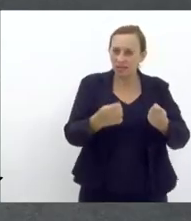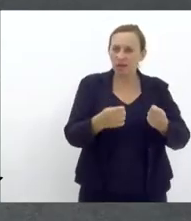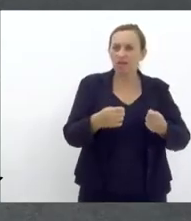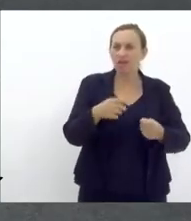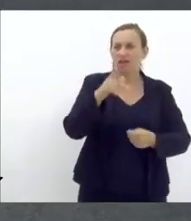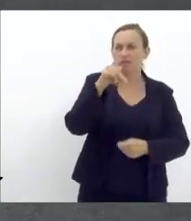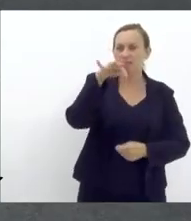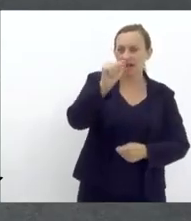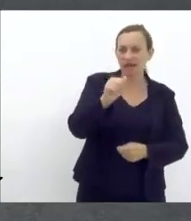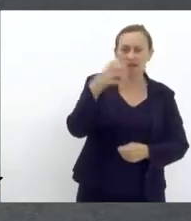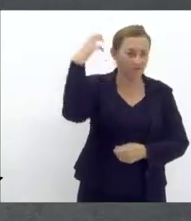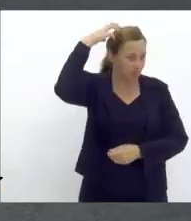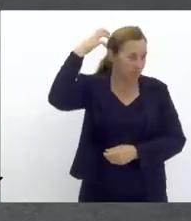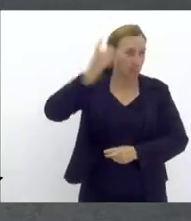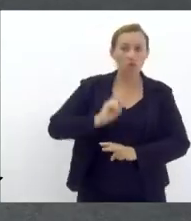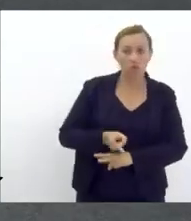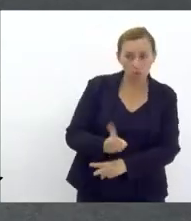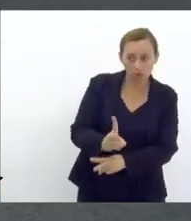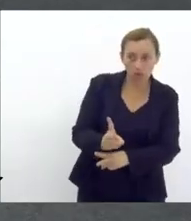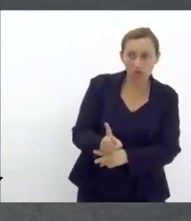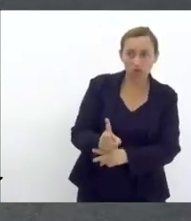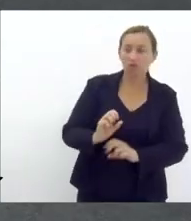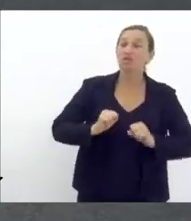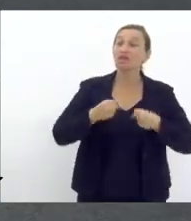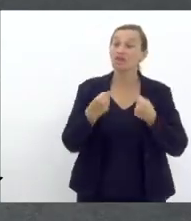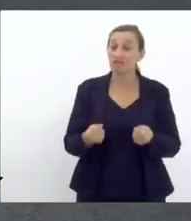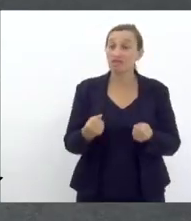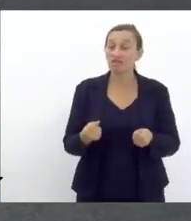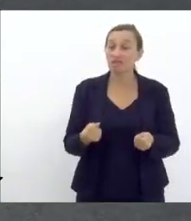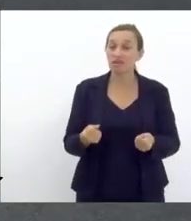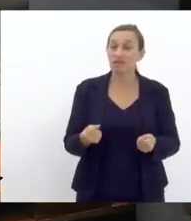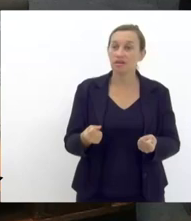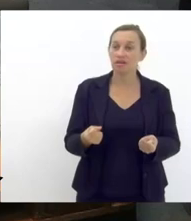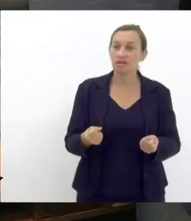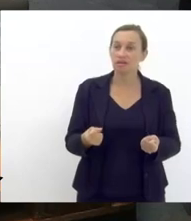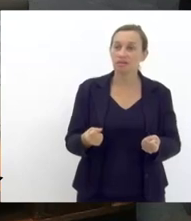Eles continuam a defender